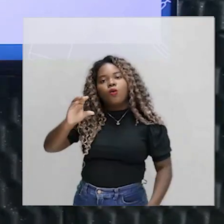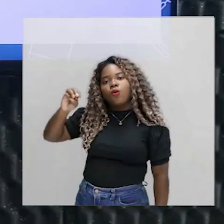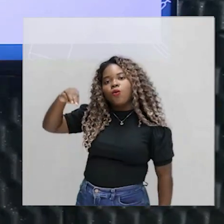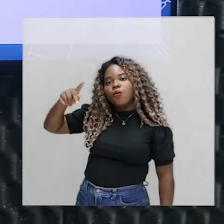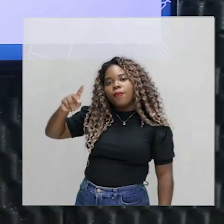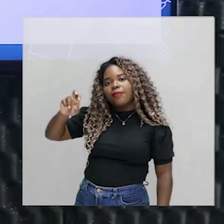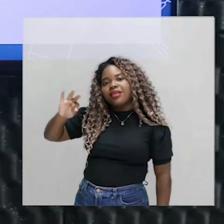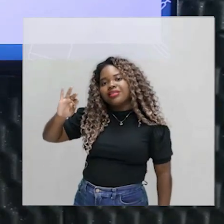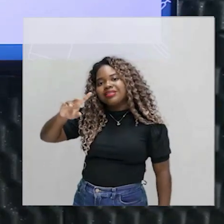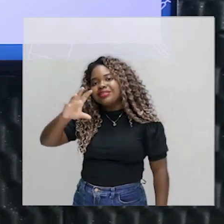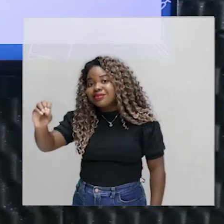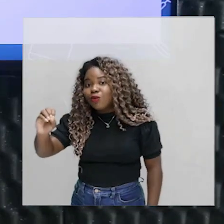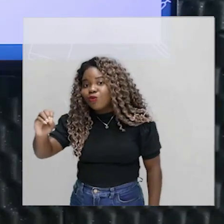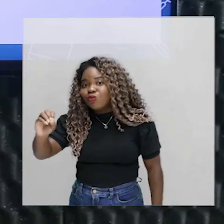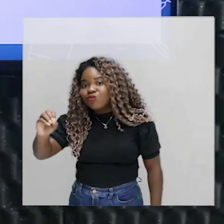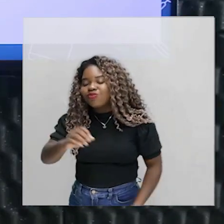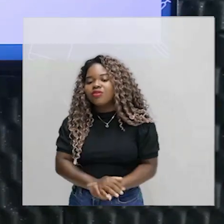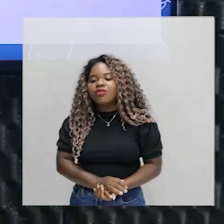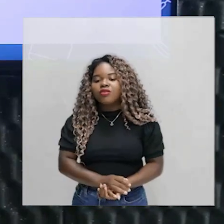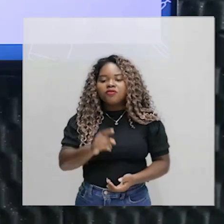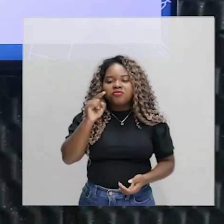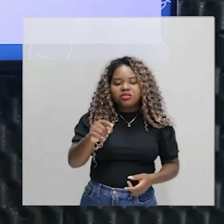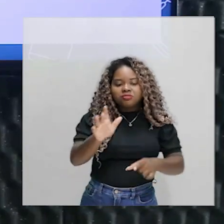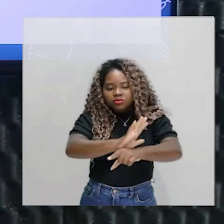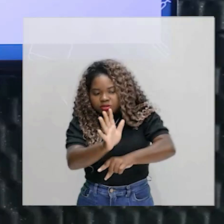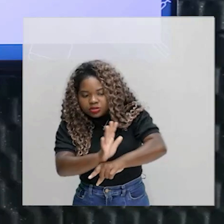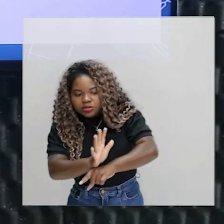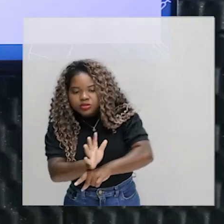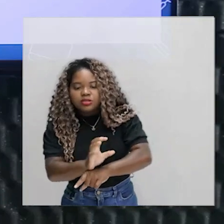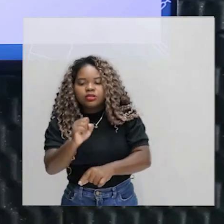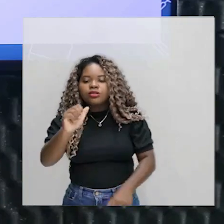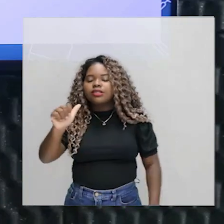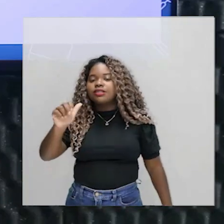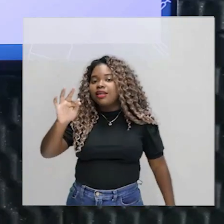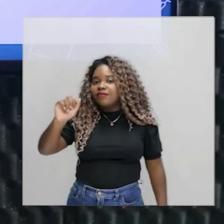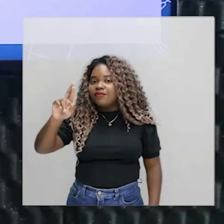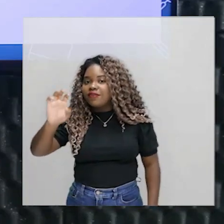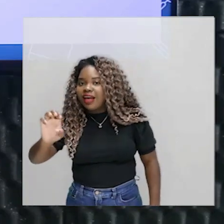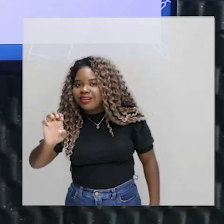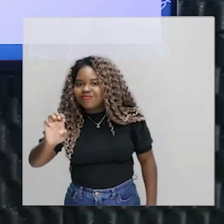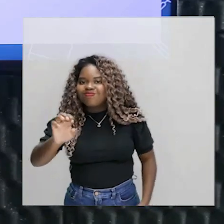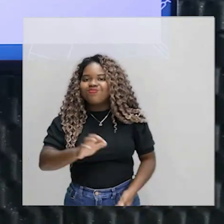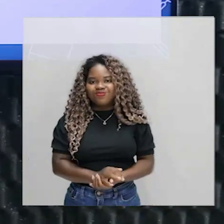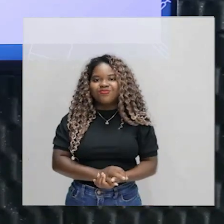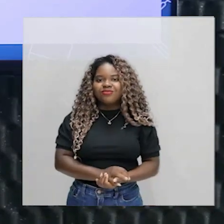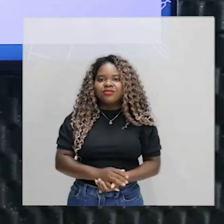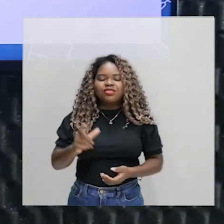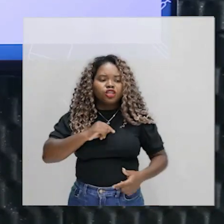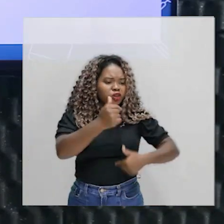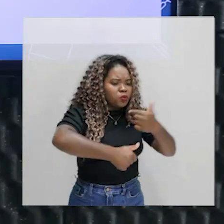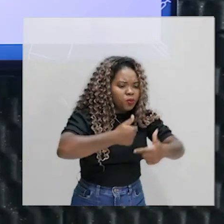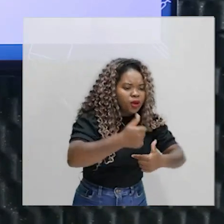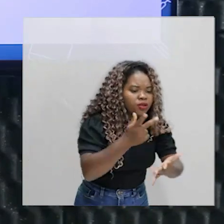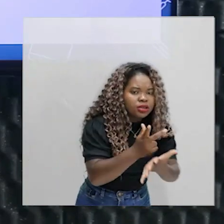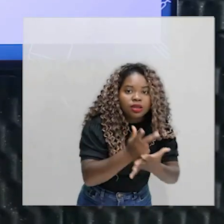um vídeo de Safari algum vídeo na natureza você vai perceber que existe uma luta constante por comida porque comida ela